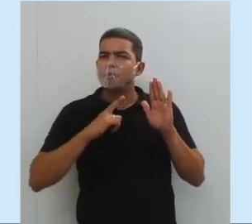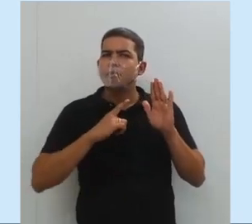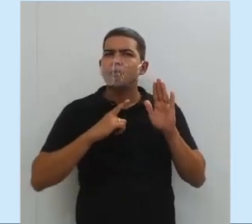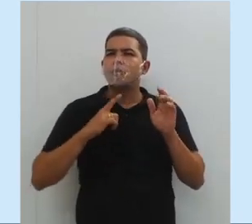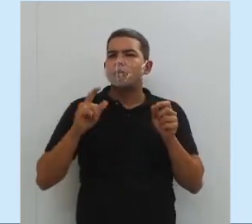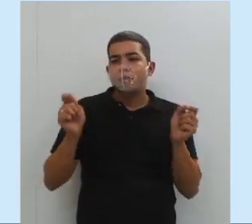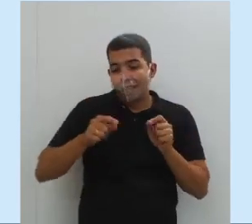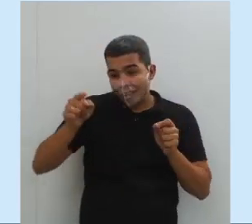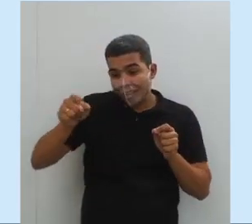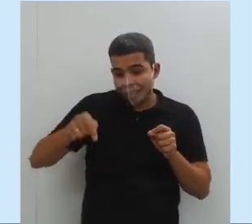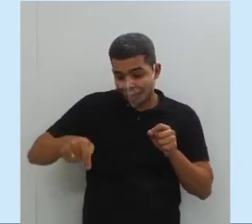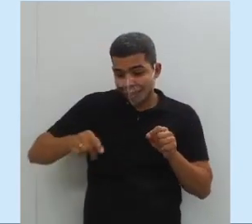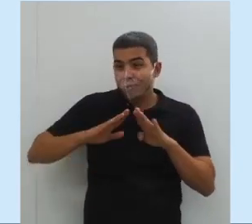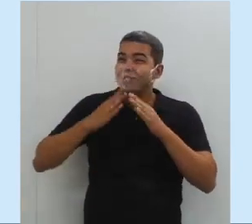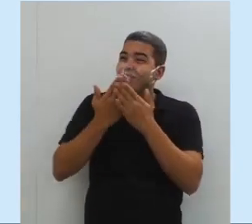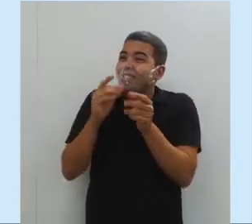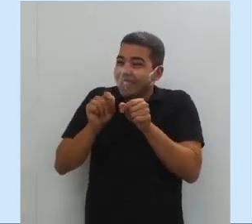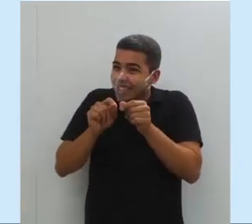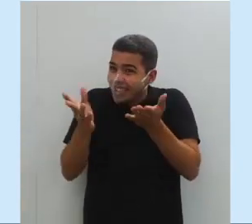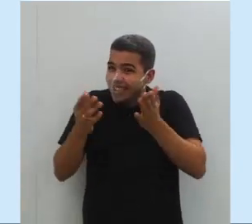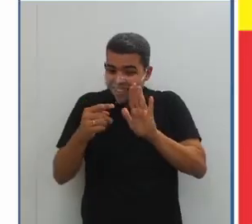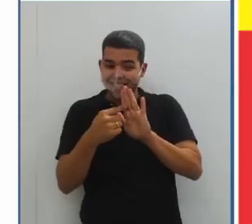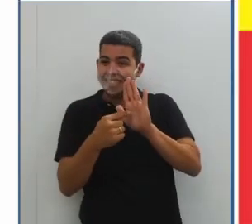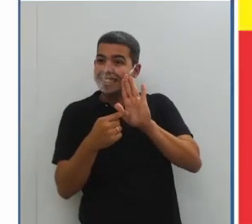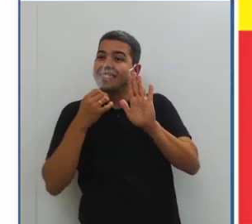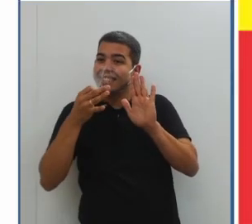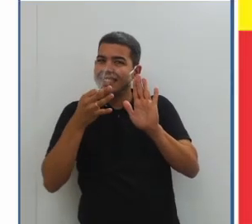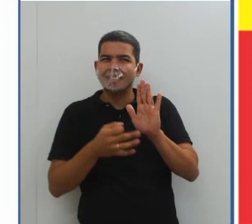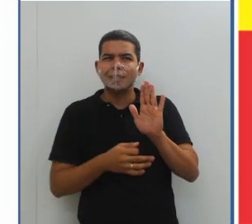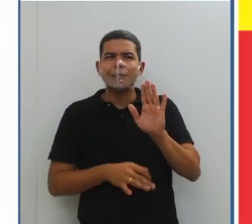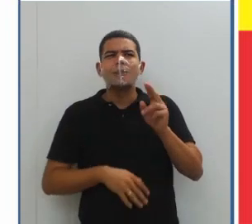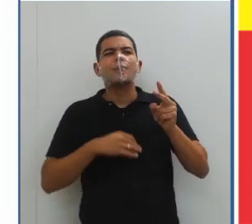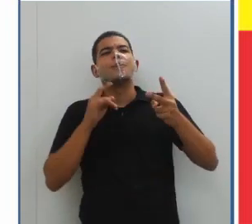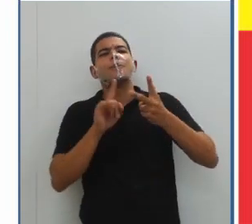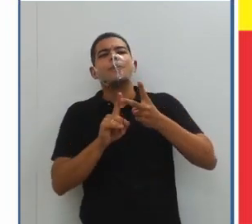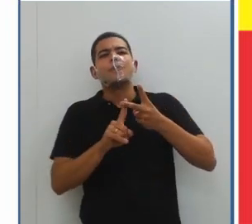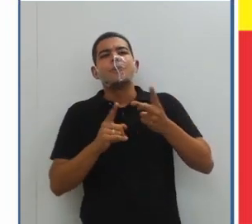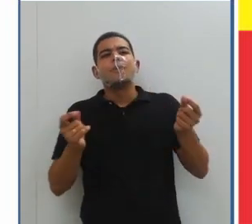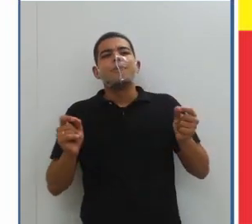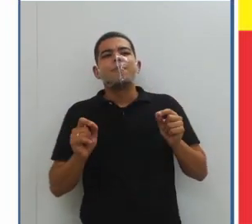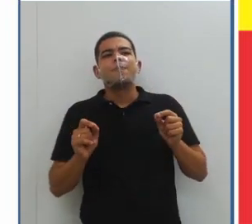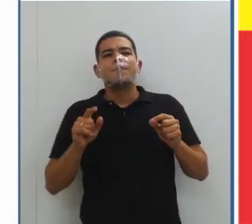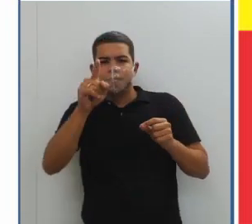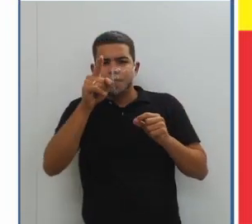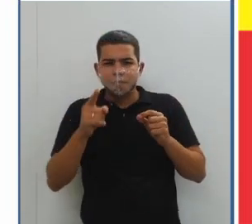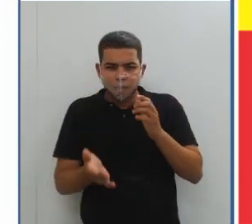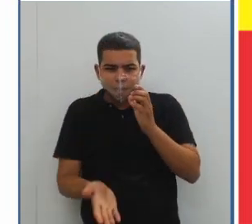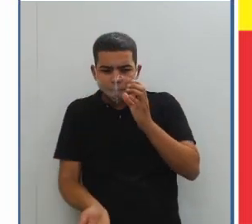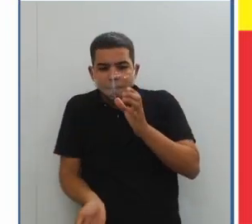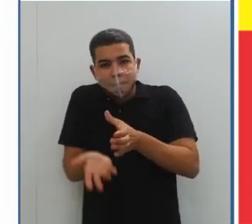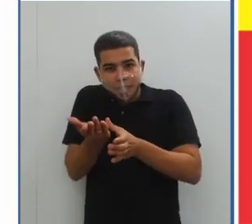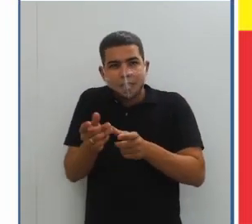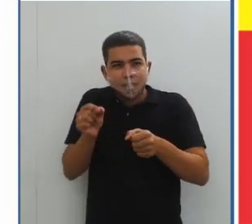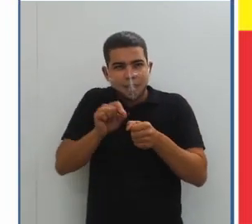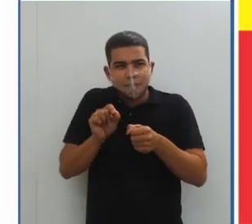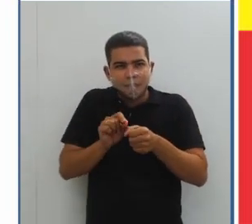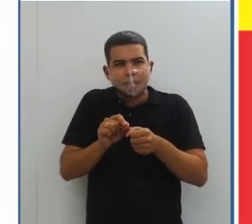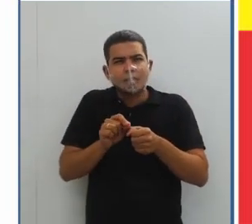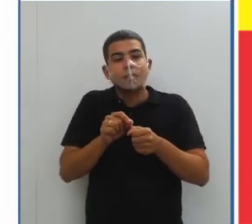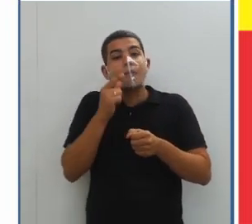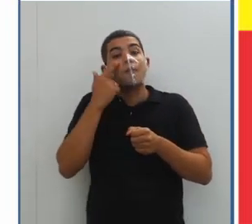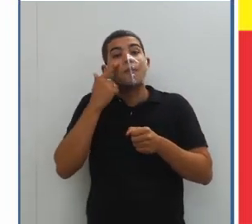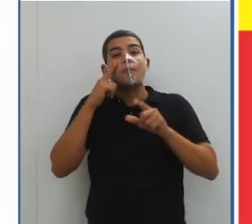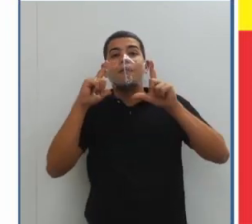gente construir aqui junto no coletivo, né? E a segunda coisa é, agora que você fez a sua peteca,